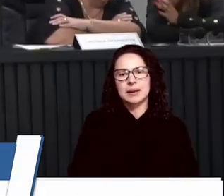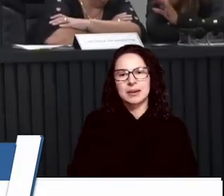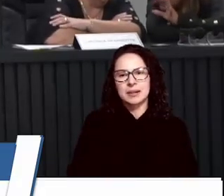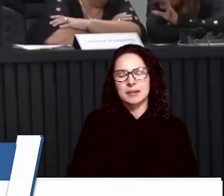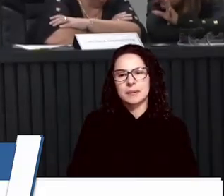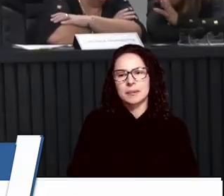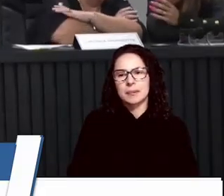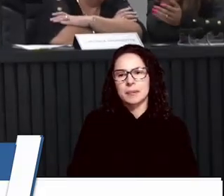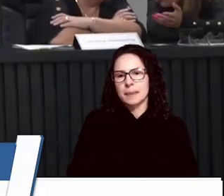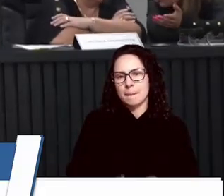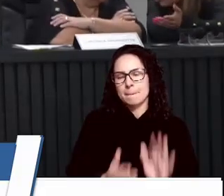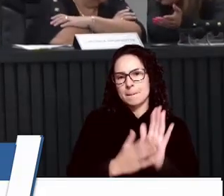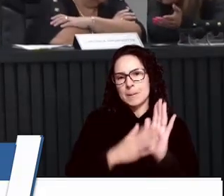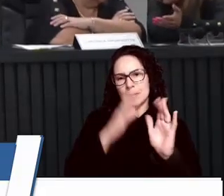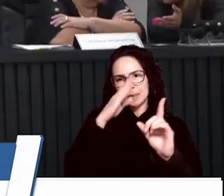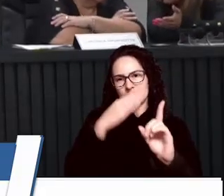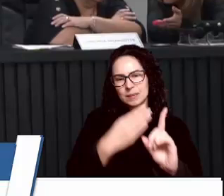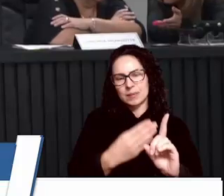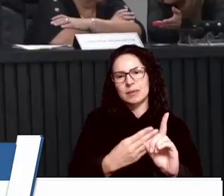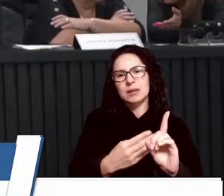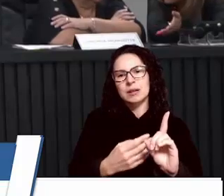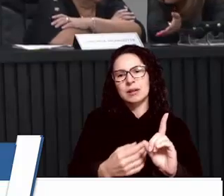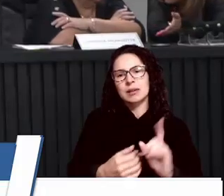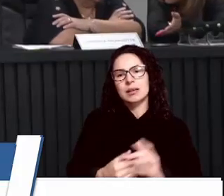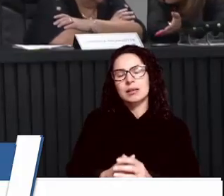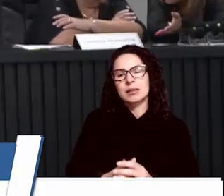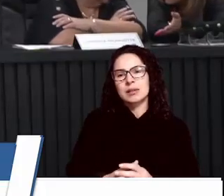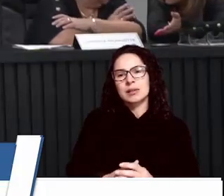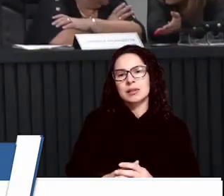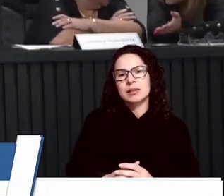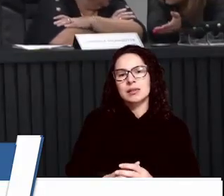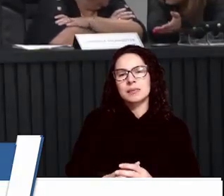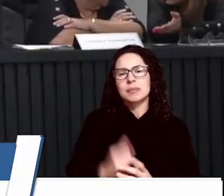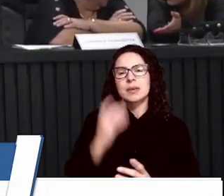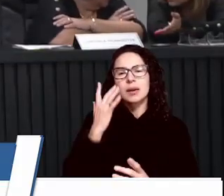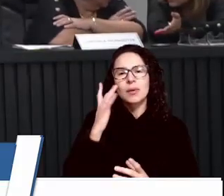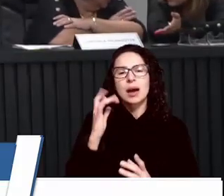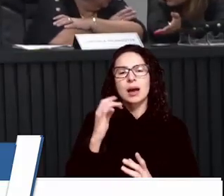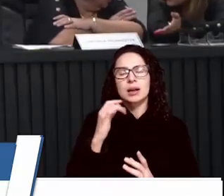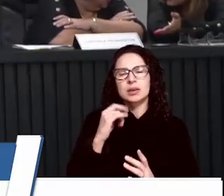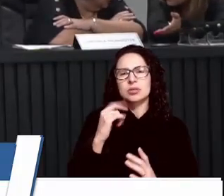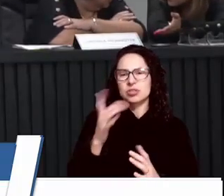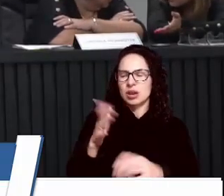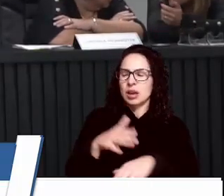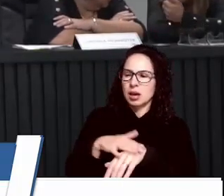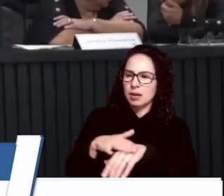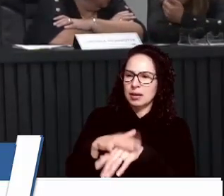propositura dessa moção. E eu acho que o legado, nós já conversamos, está deixando um